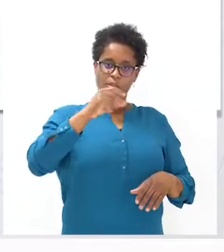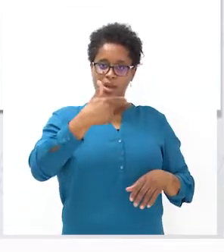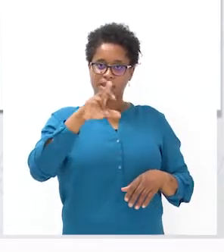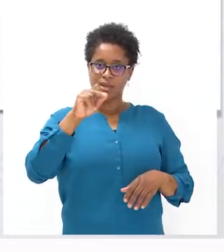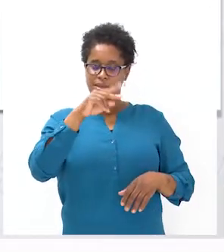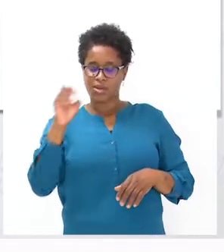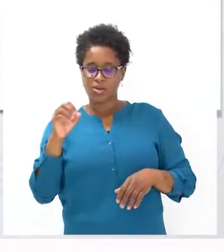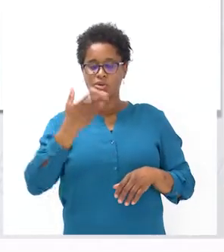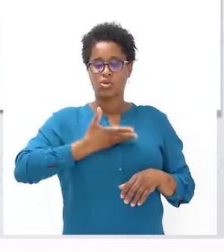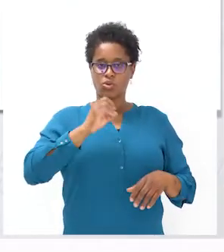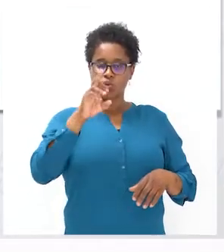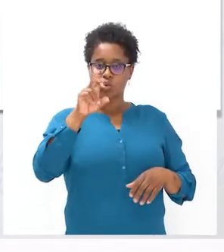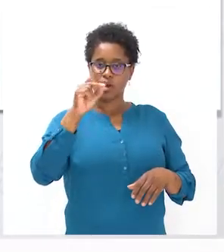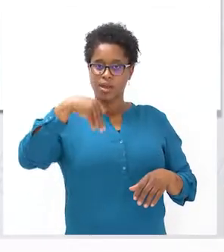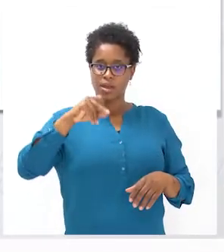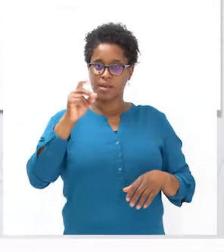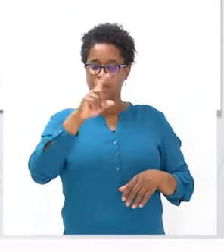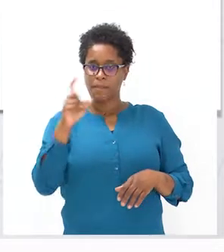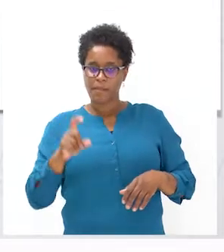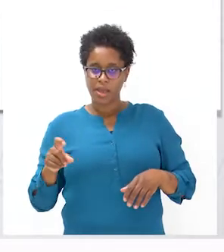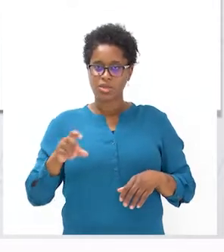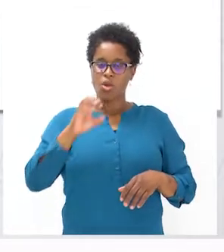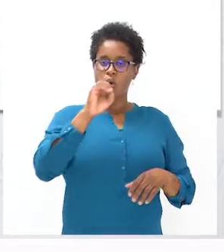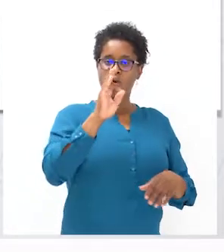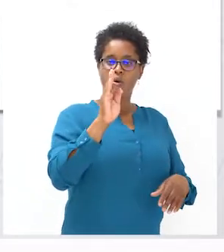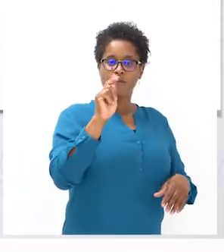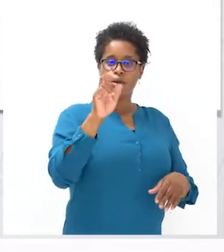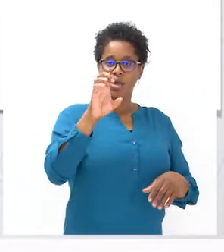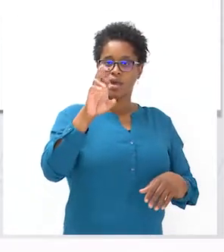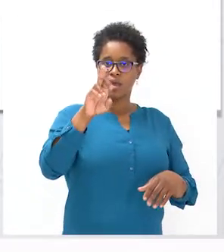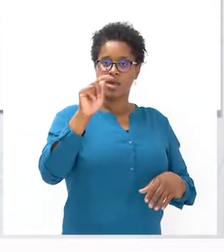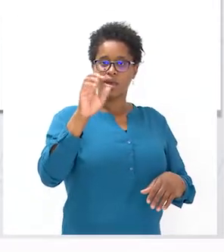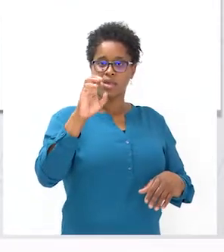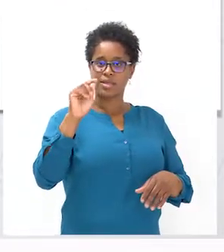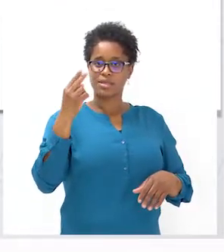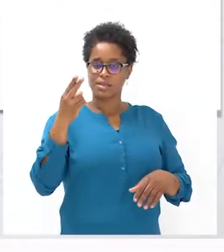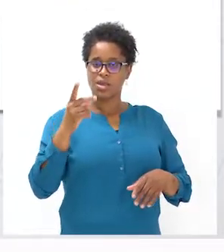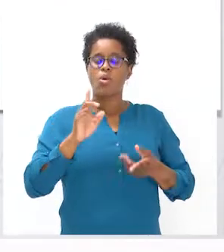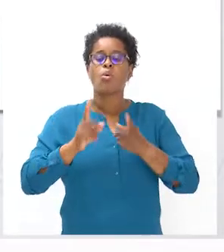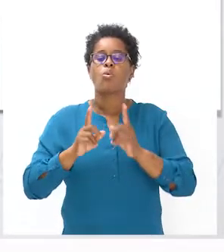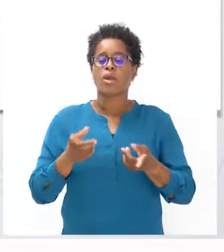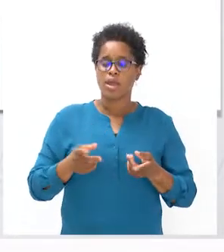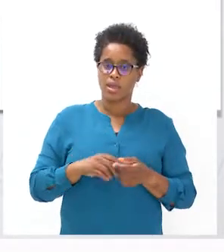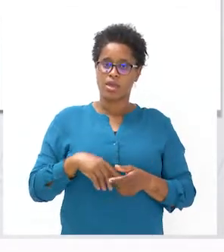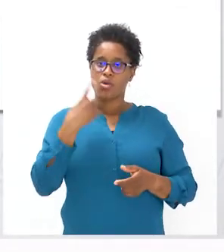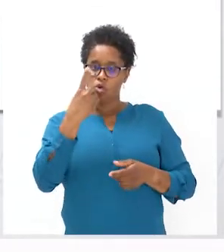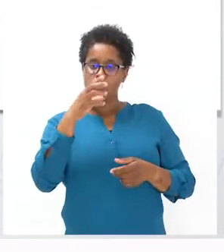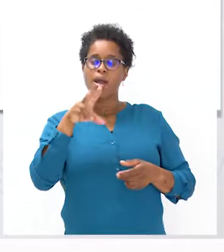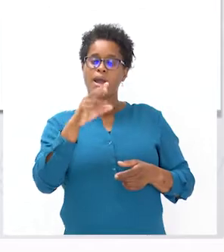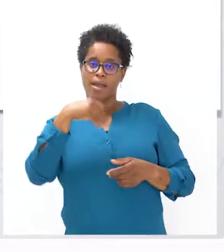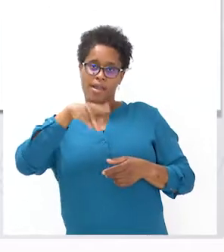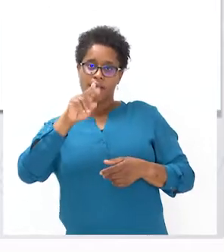ofereceu. Ofereceu o quê? Uma prenda. Complemento direto. A quem?